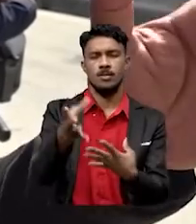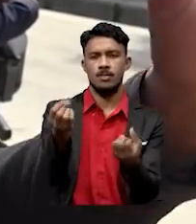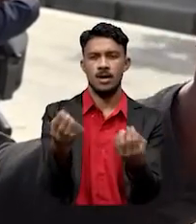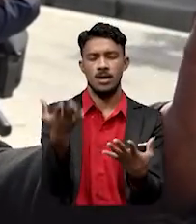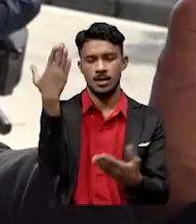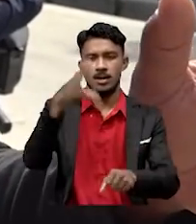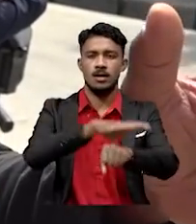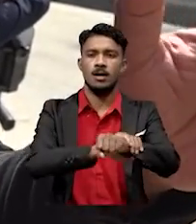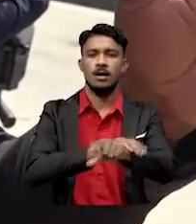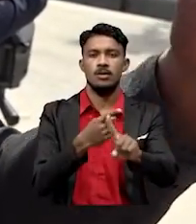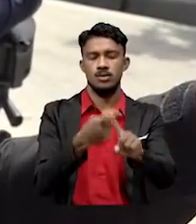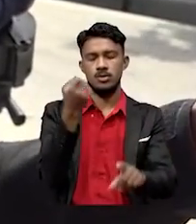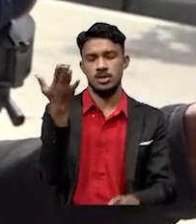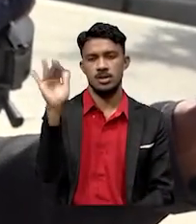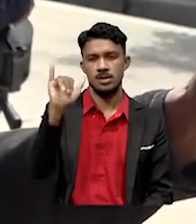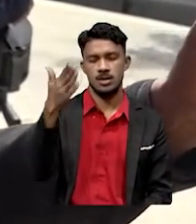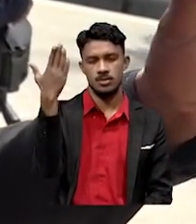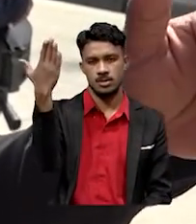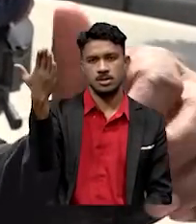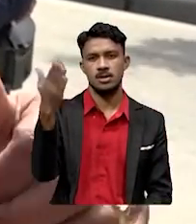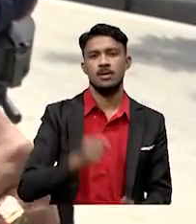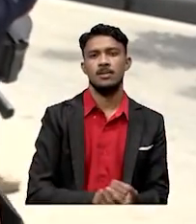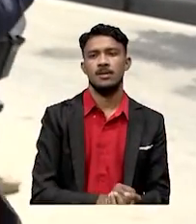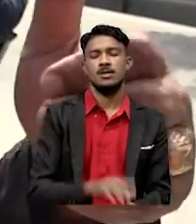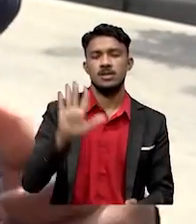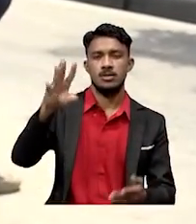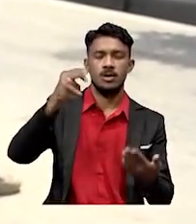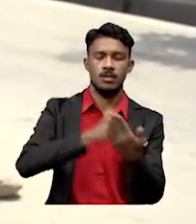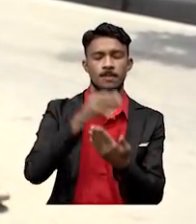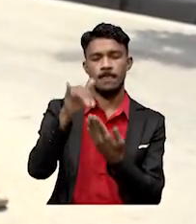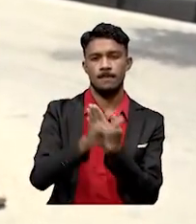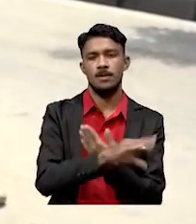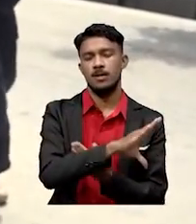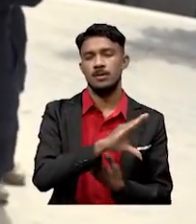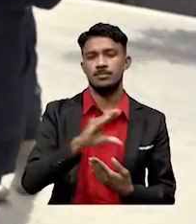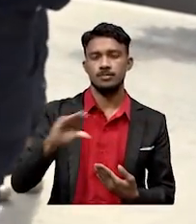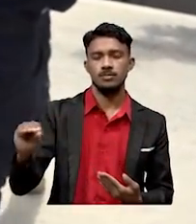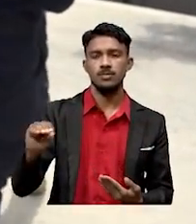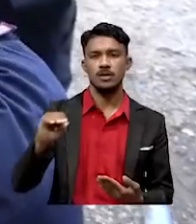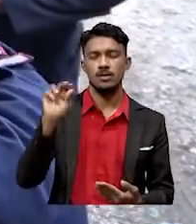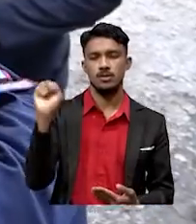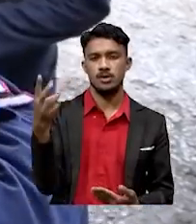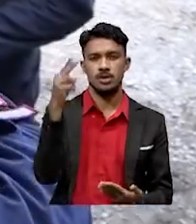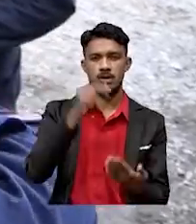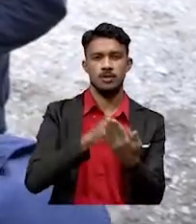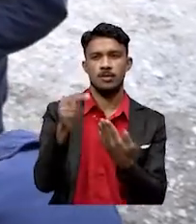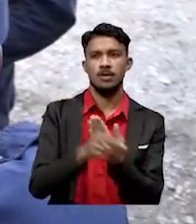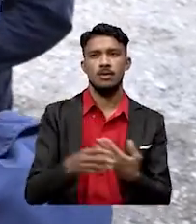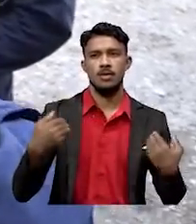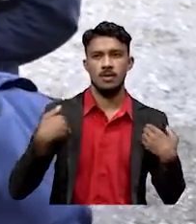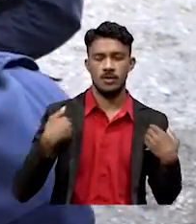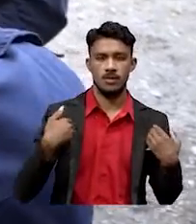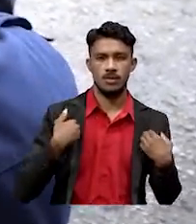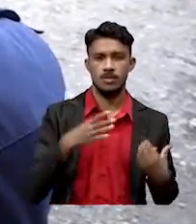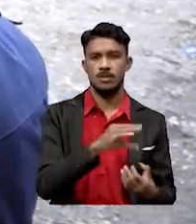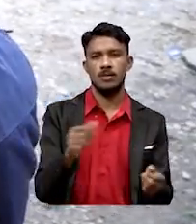Ia e né, 5 de maio ou 12 de novembro, kala nairo na tula mi lori metamo. Além de né, equipa